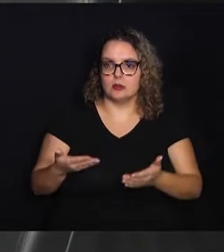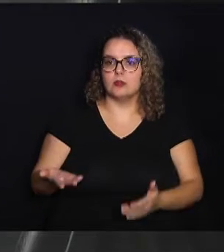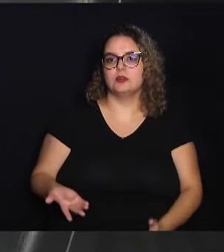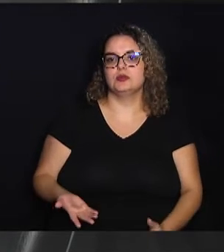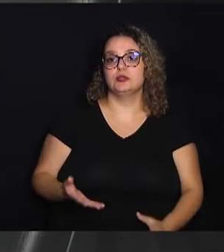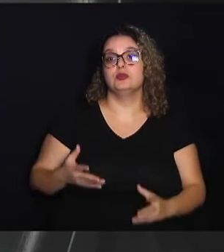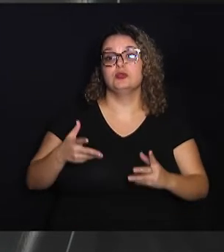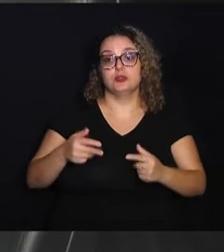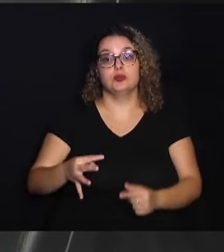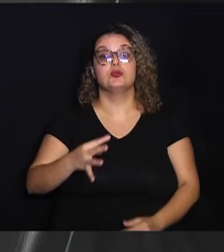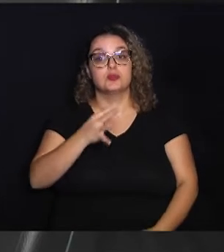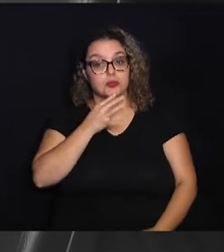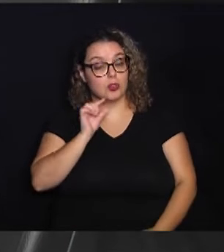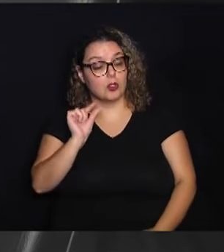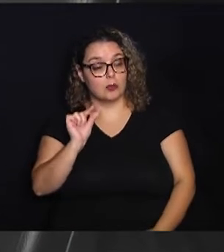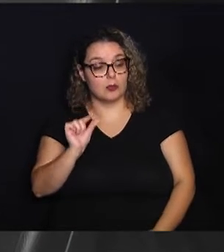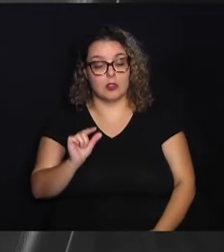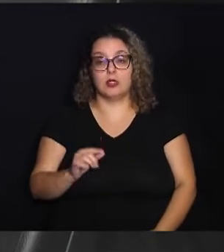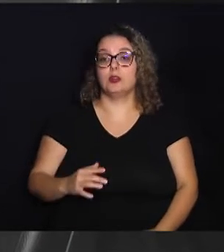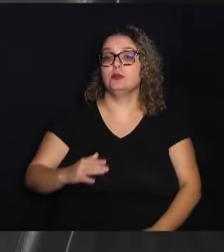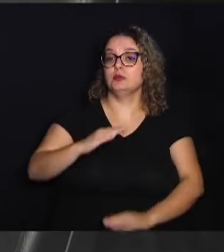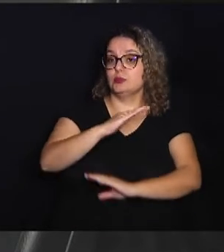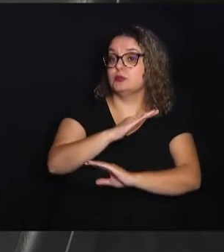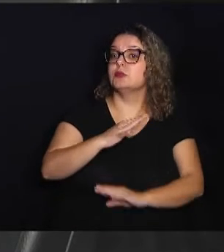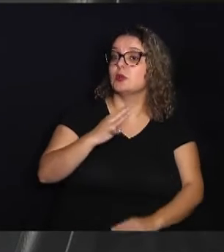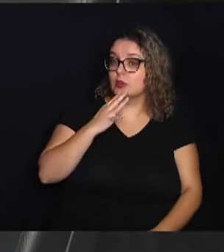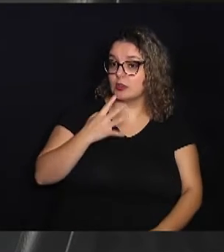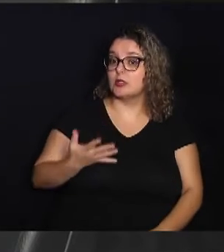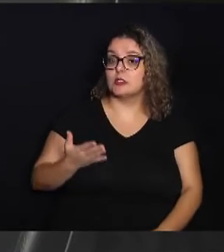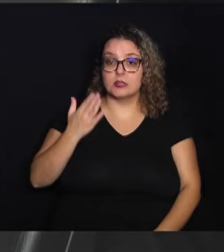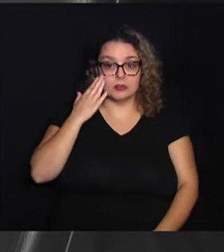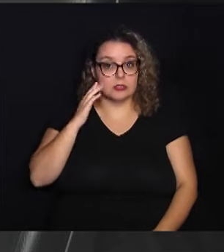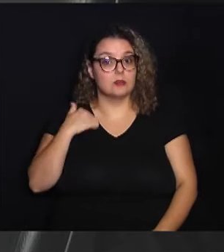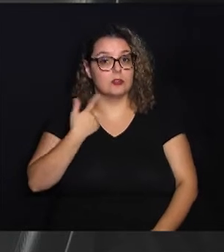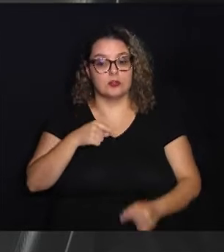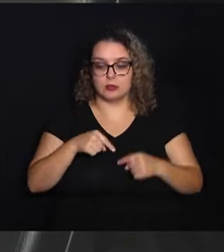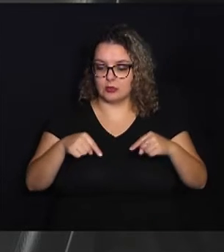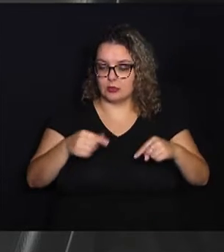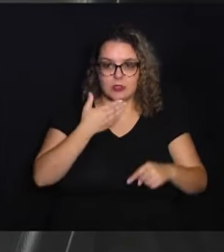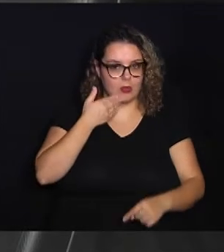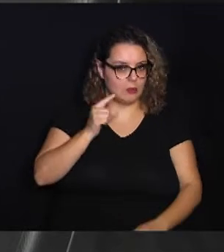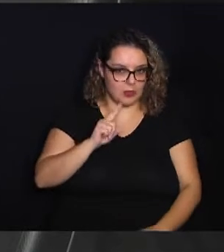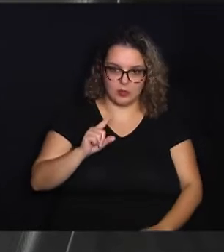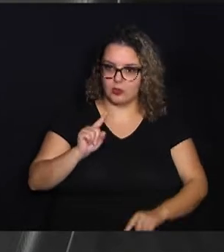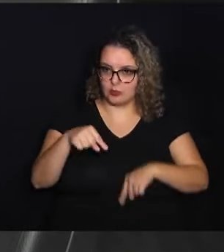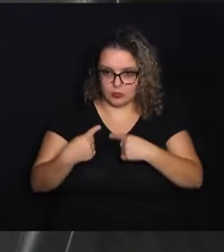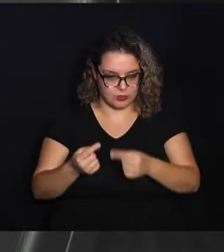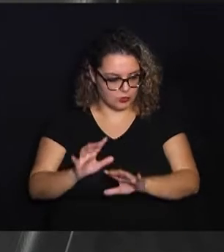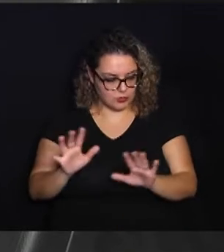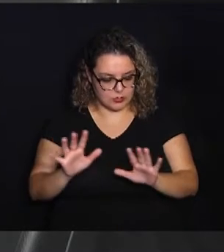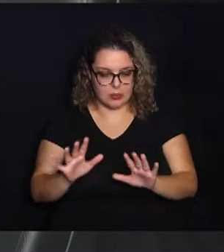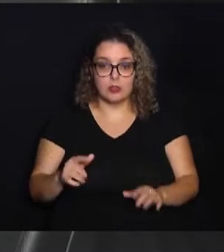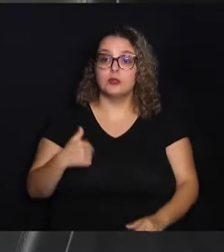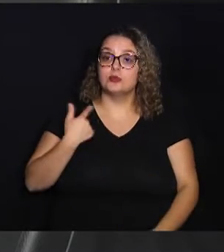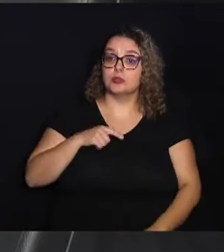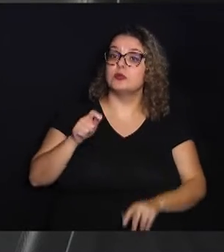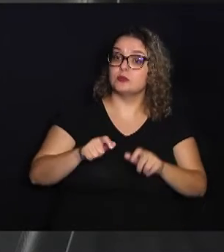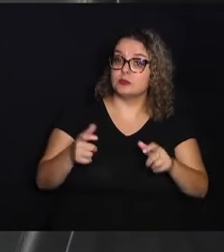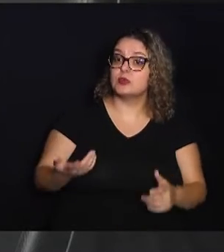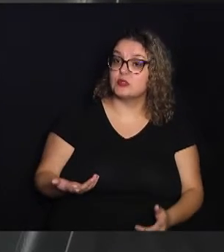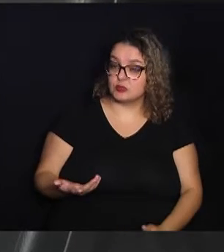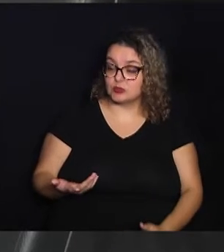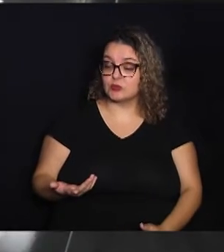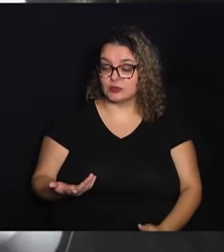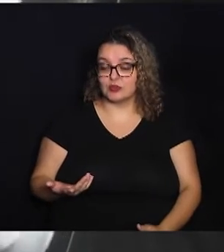mundo que conhece um pouquinho da Câmara Municipal sabe que o nosso gabinete não é melhor que os outros, né? A gente só tem pessoas ali que,